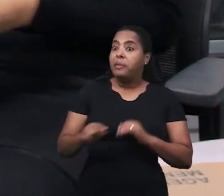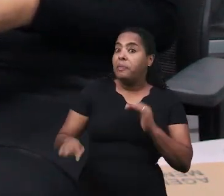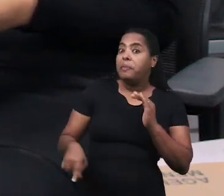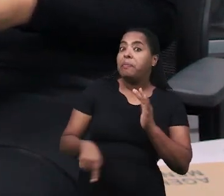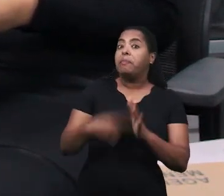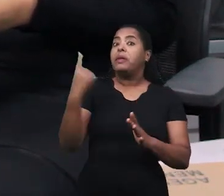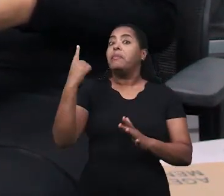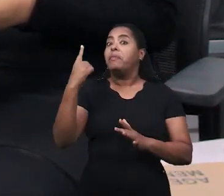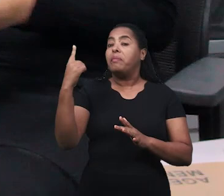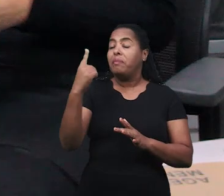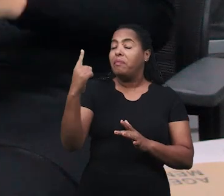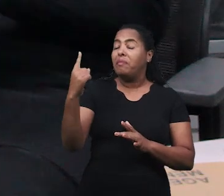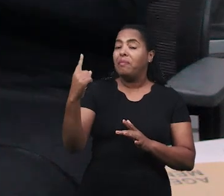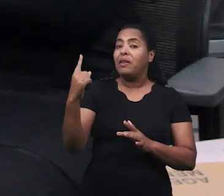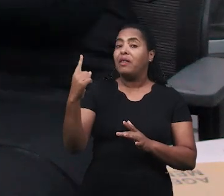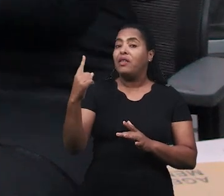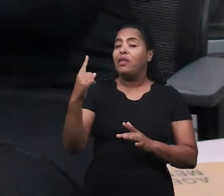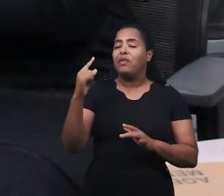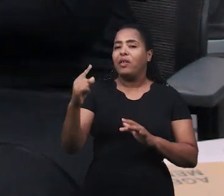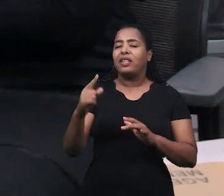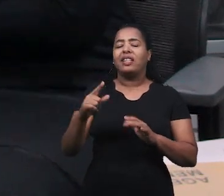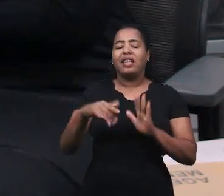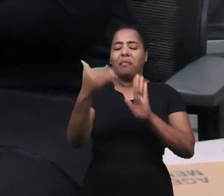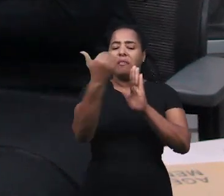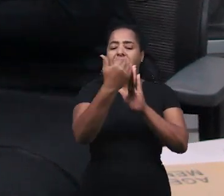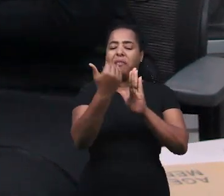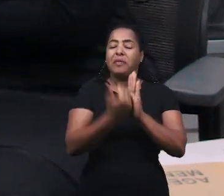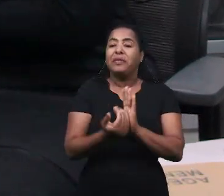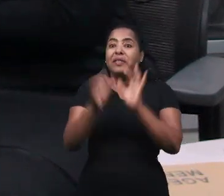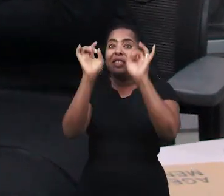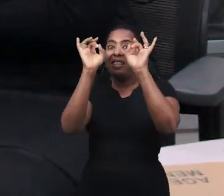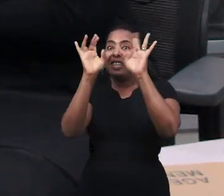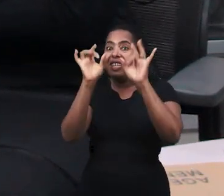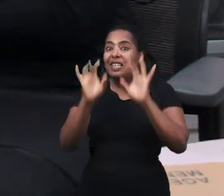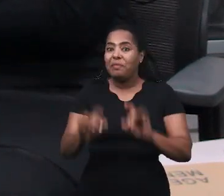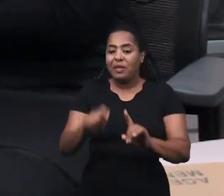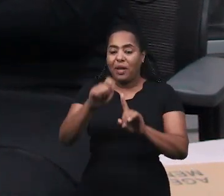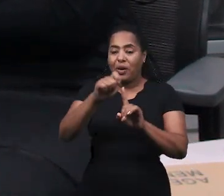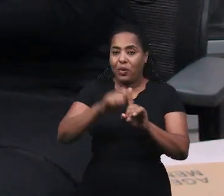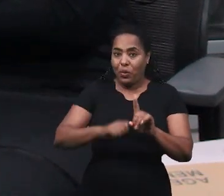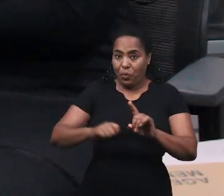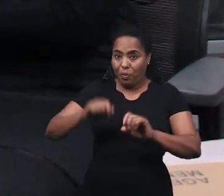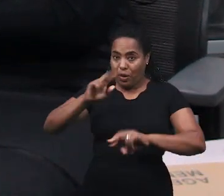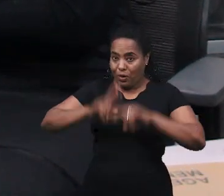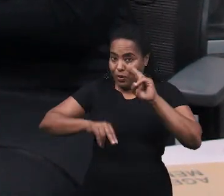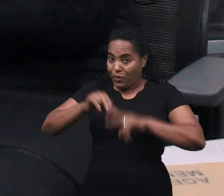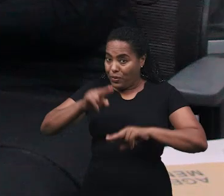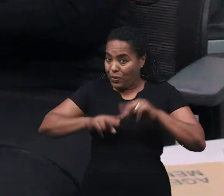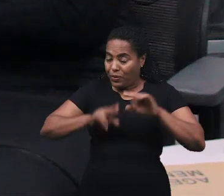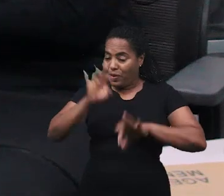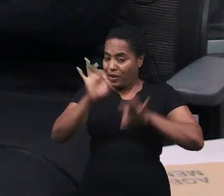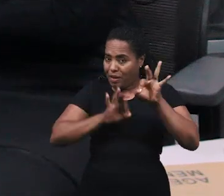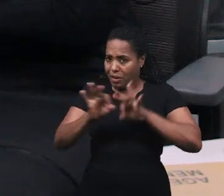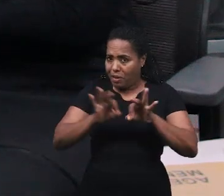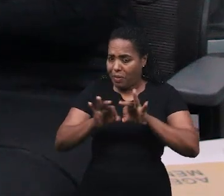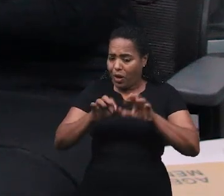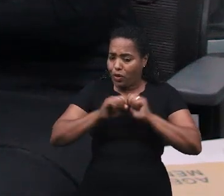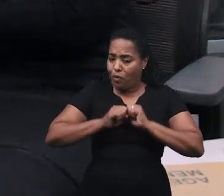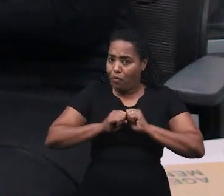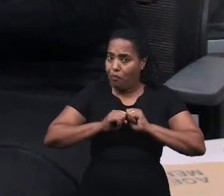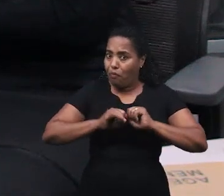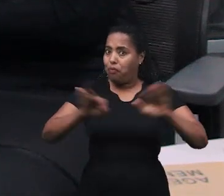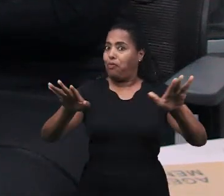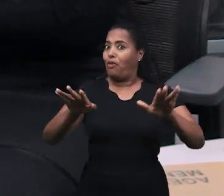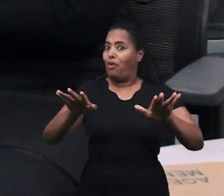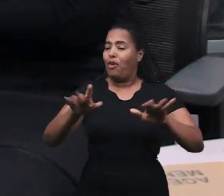mão, eu quero dizer para vocês que nós teremos uma programação especial no mês de julho que está sendo preparada. Eu vou deixar no